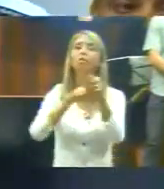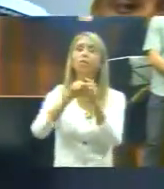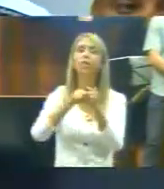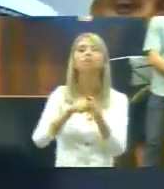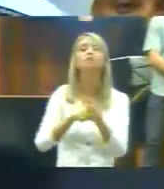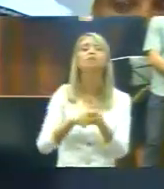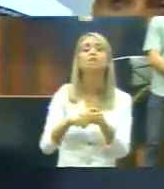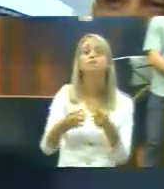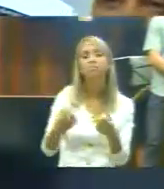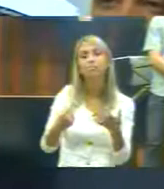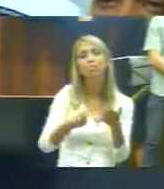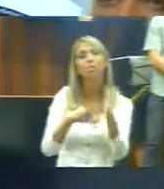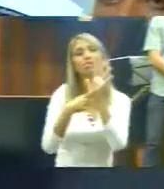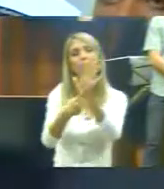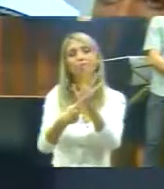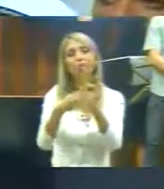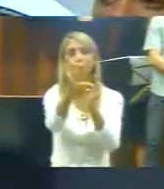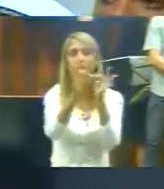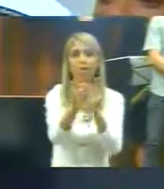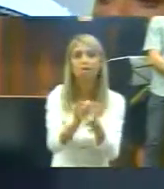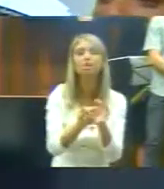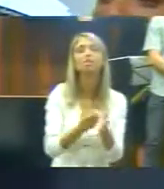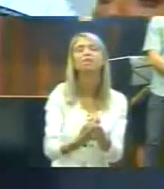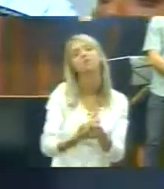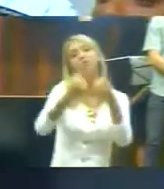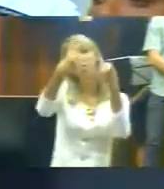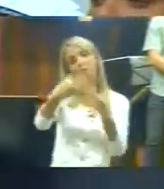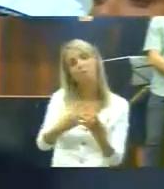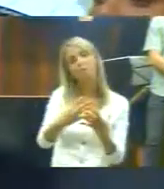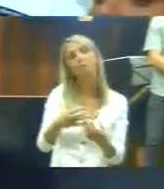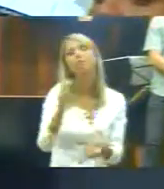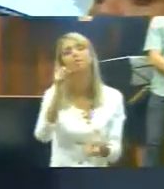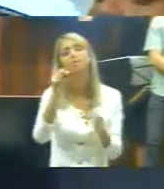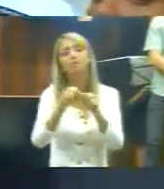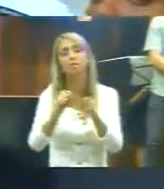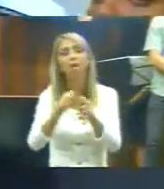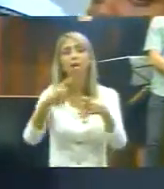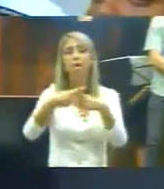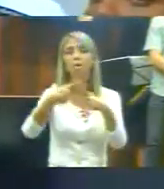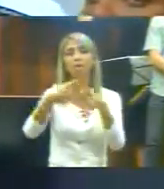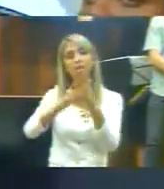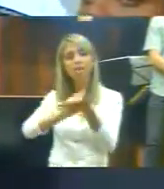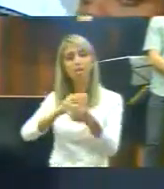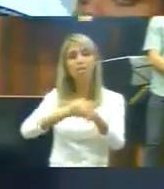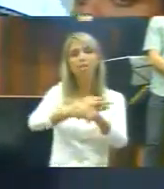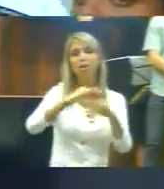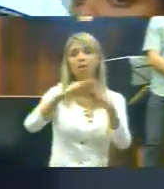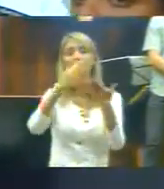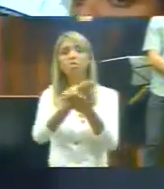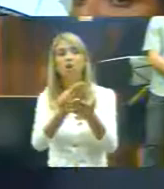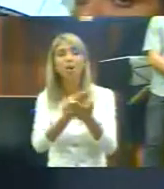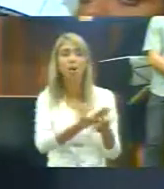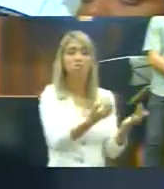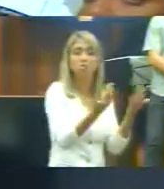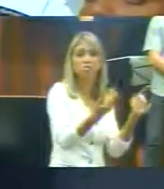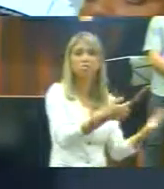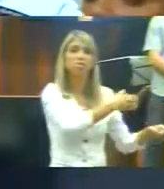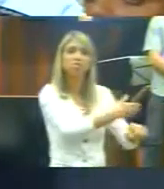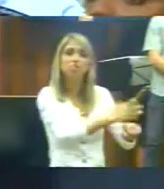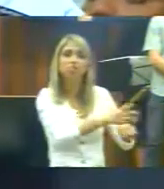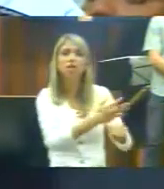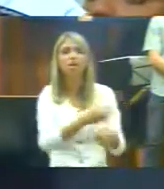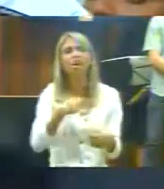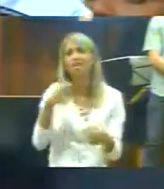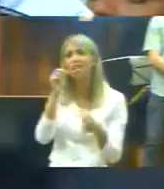o projeto e falando que todos nós poderíamos ser mais daquilo que nós esperamos ser. Porque quando ela chegou na escola, todo mundo ficou, ah, parlamento juvenil, vou ficar lá fazendo o quê? Olhando